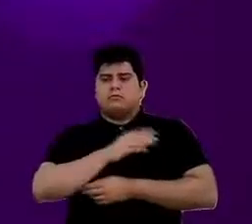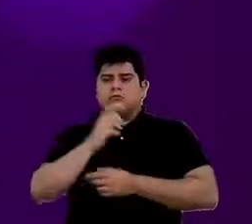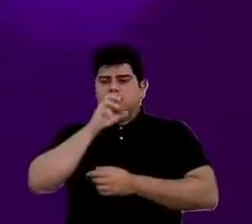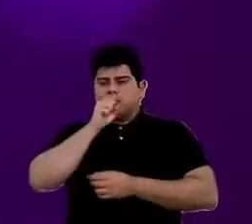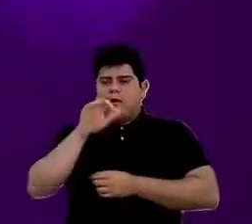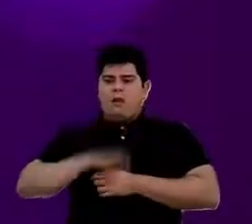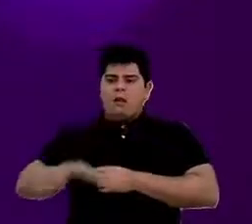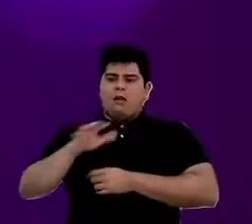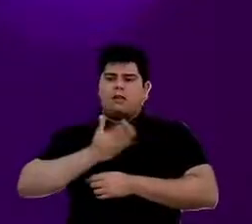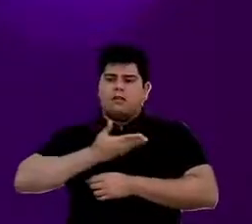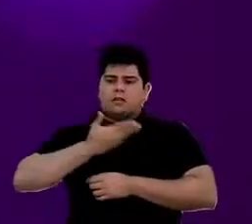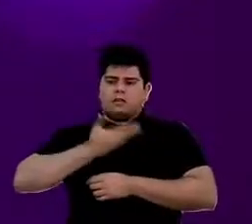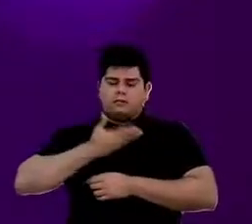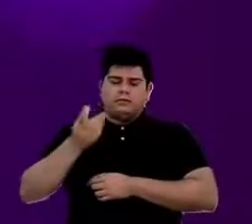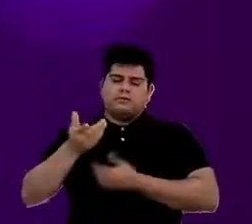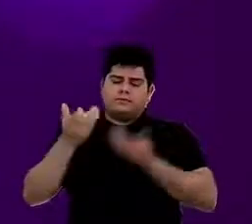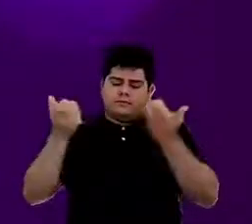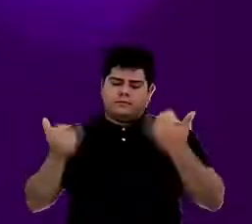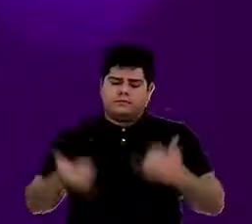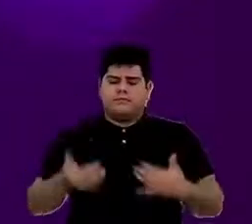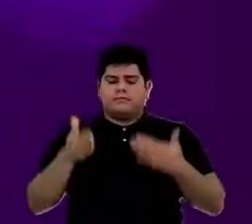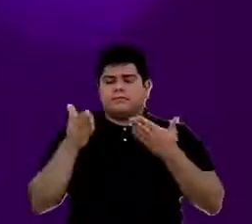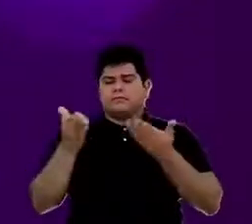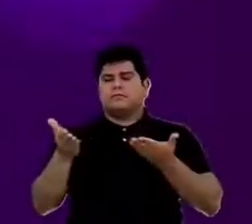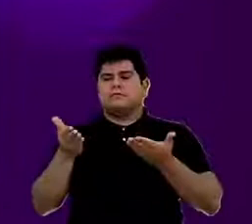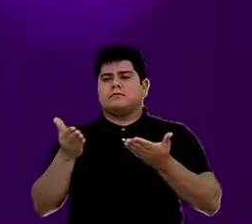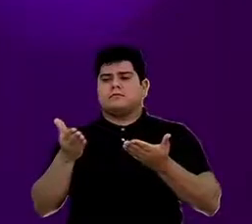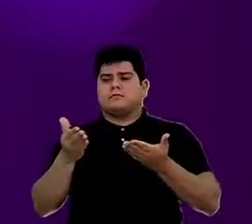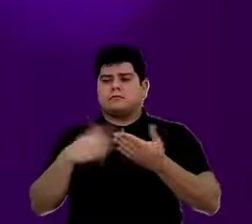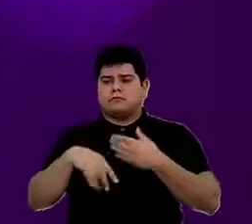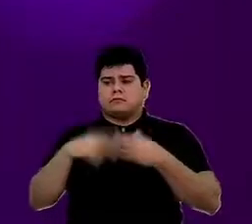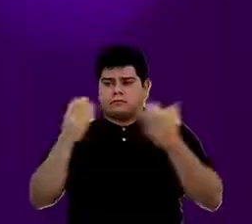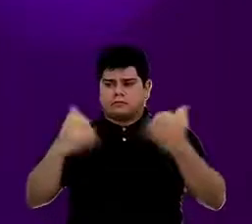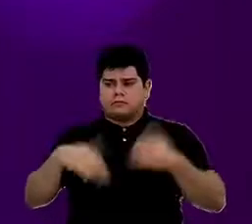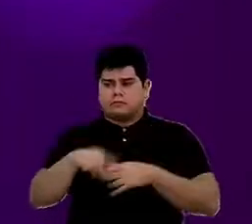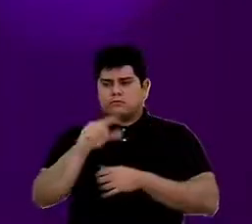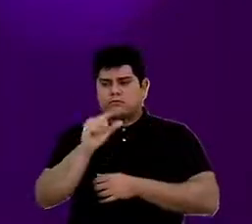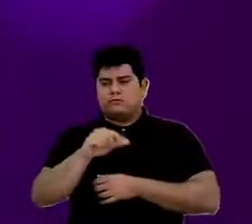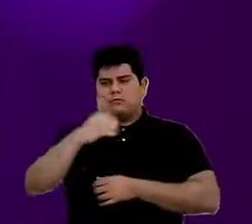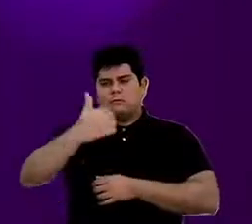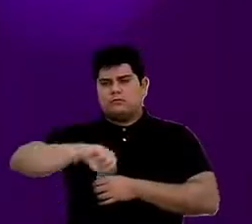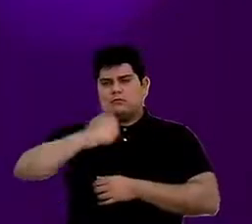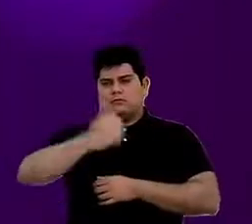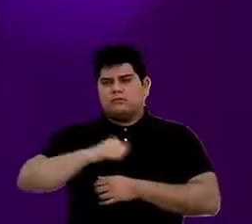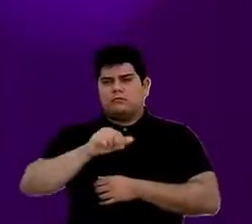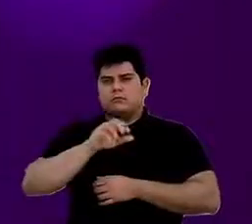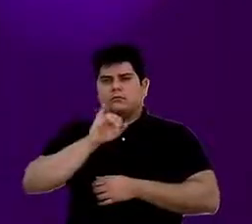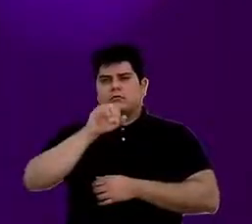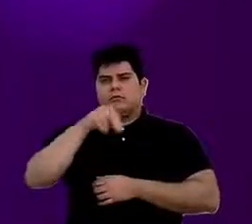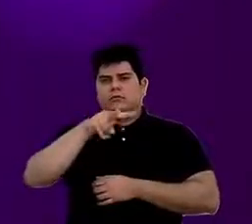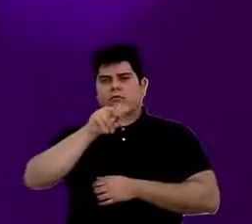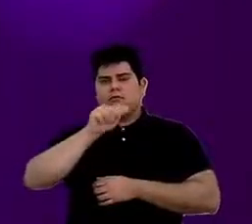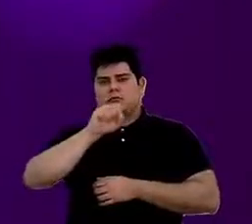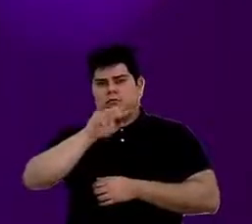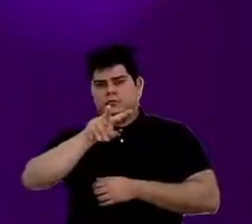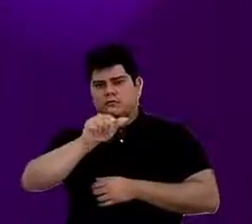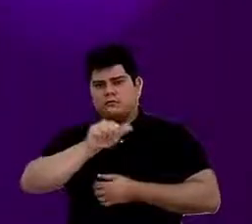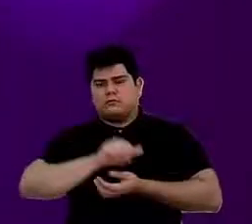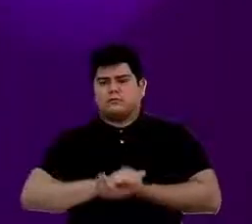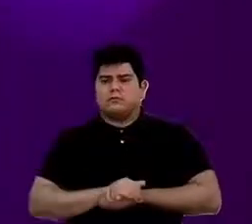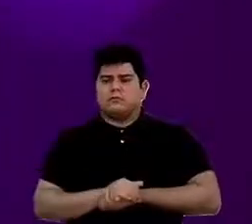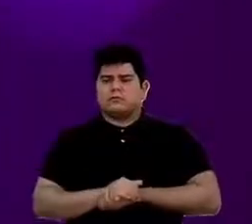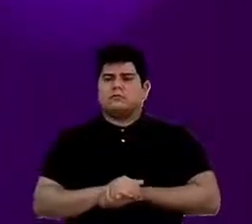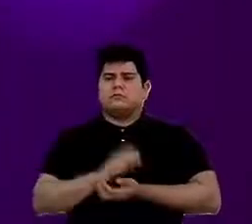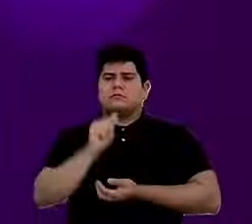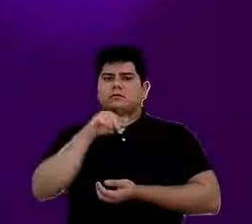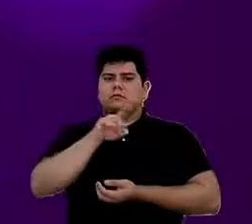grande amigo, e vai falar para a gente agora um pouquinho sobre a avaliação invasiva da doença coronariana. André, está